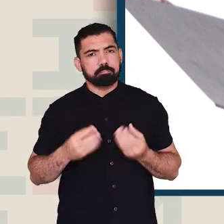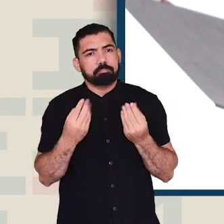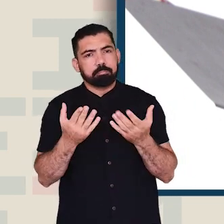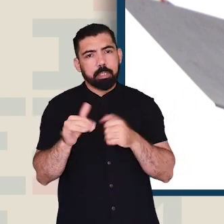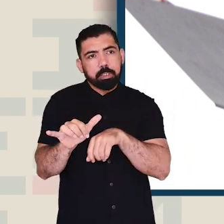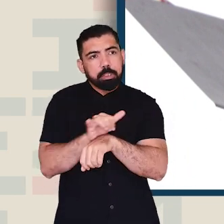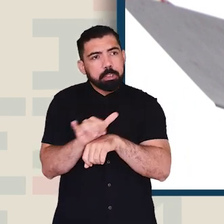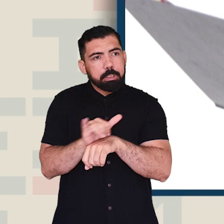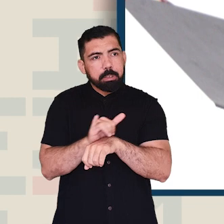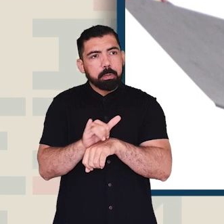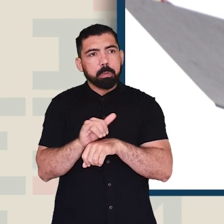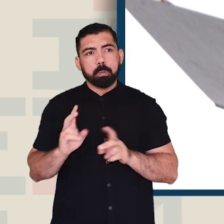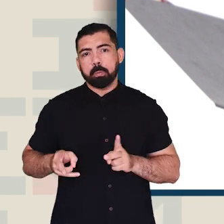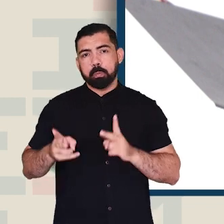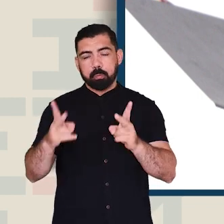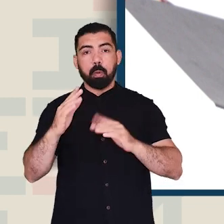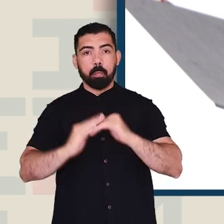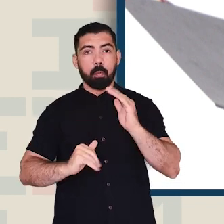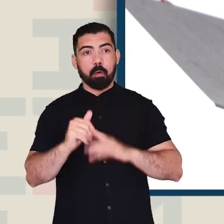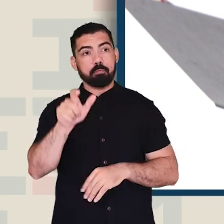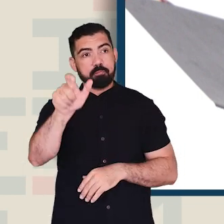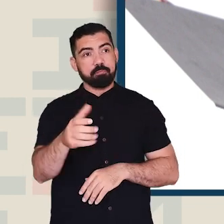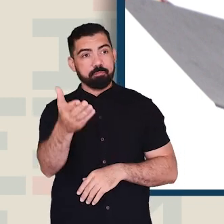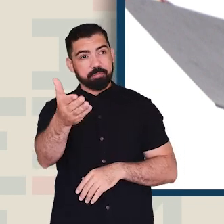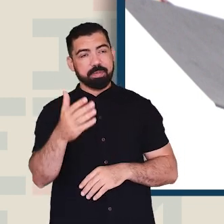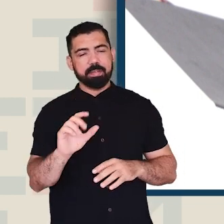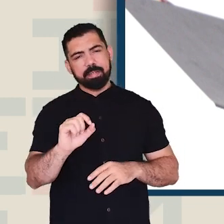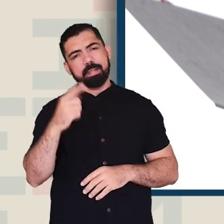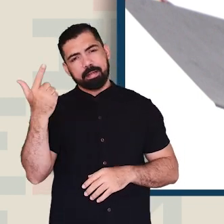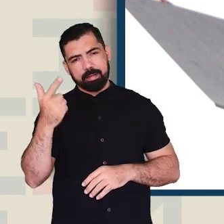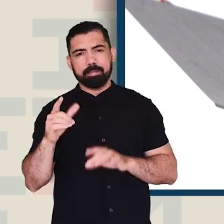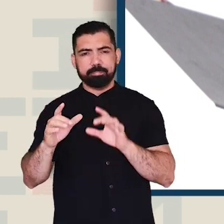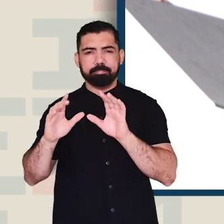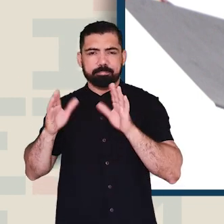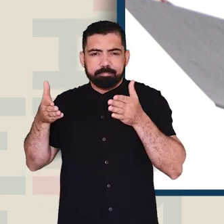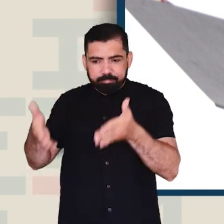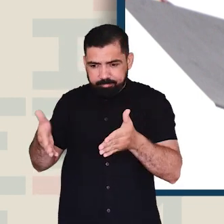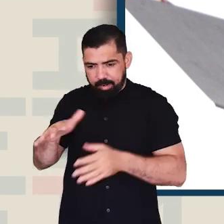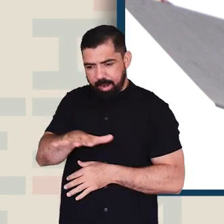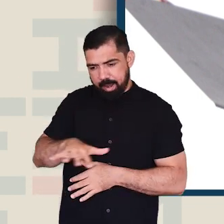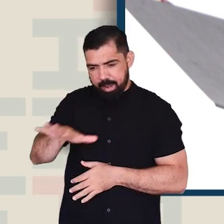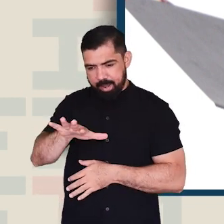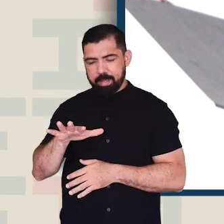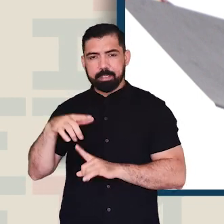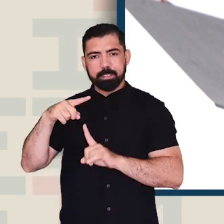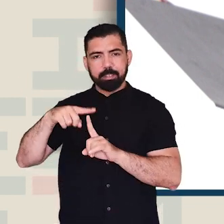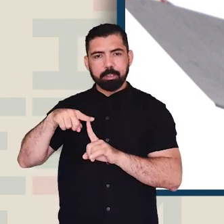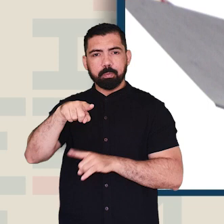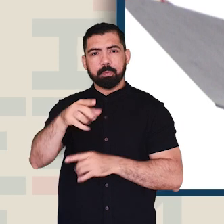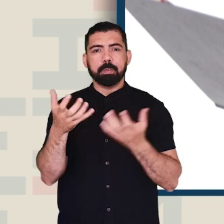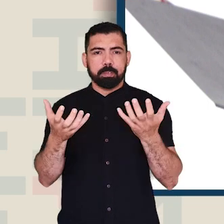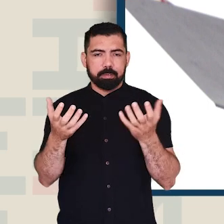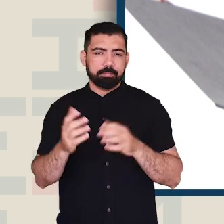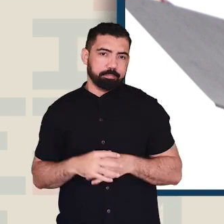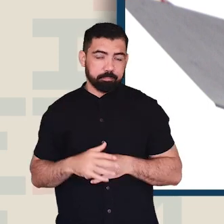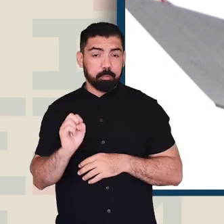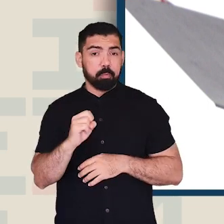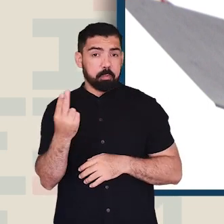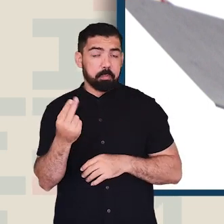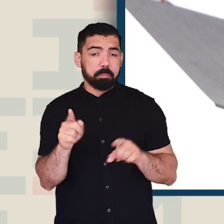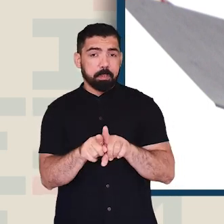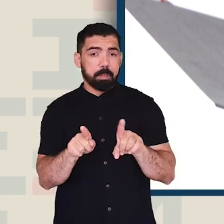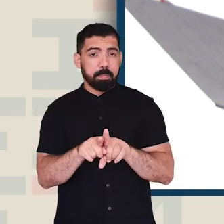recursos para seguir como músico profissional. Aí, claro, ele vai se especializar no estilo que ele quiser, ou então, se ele